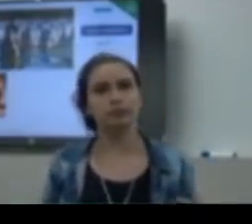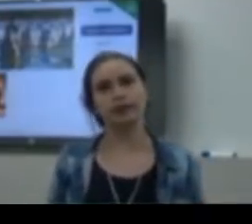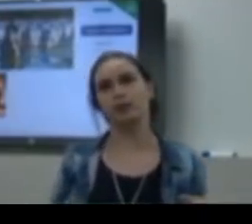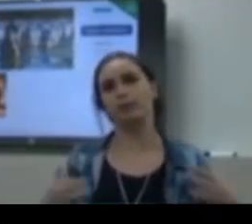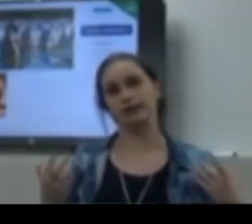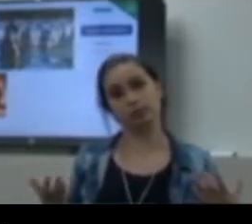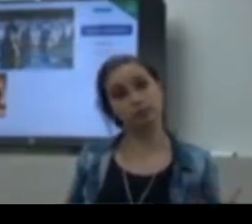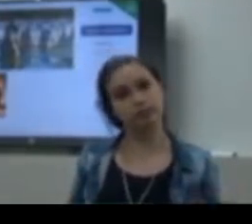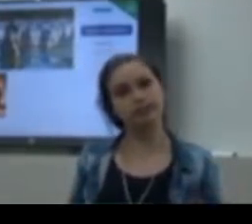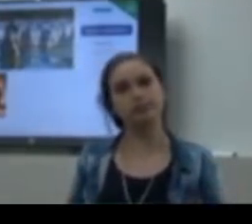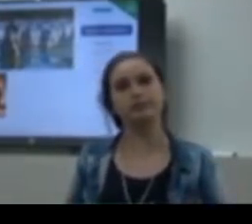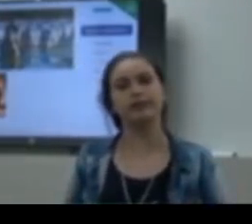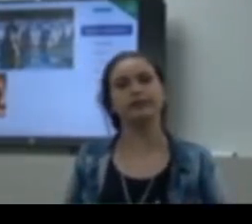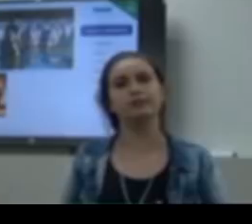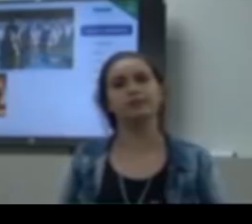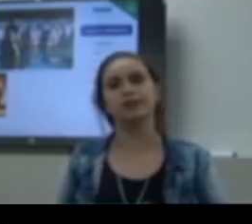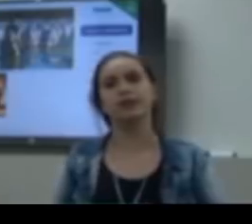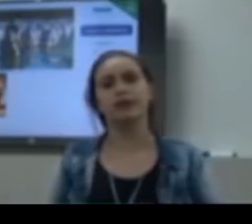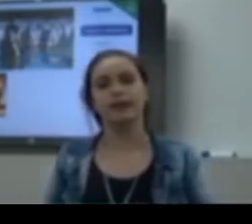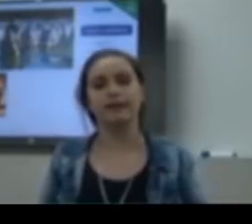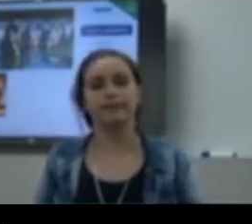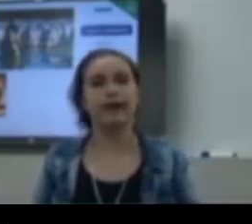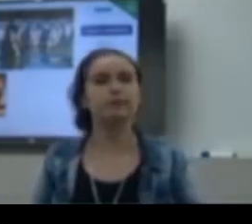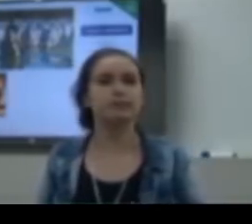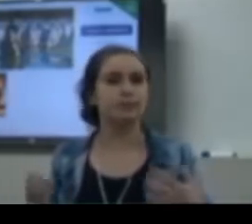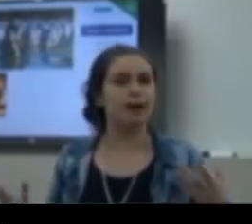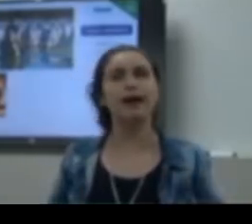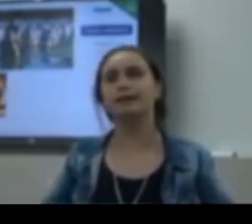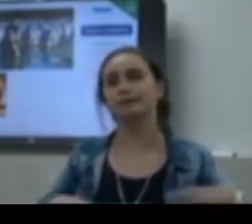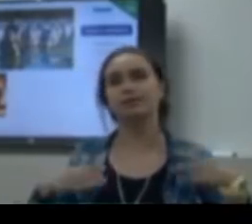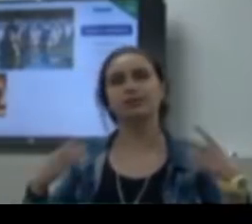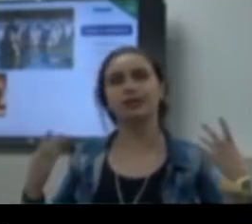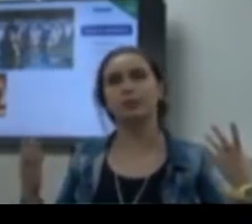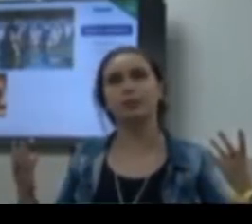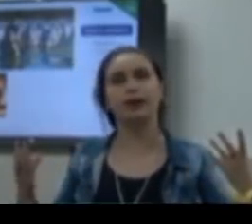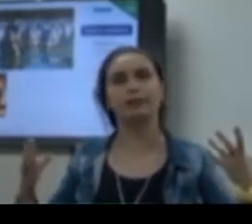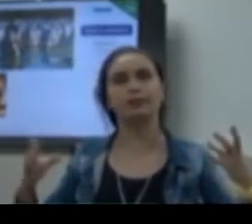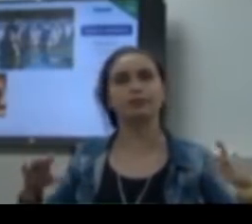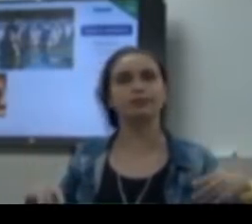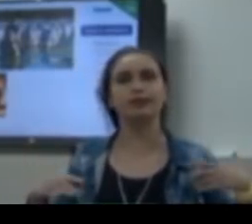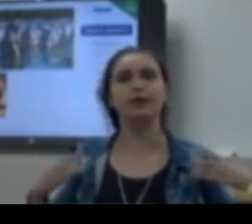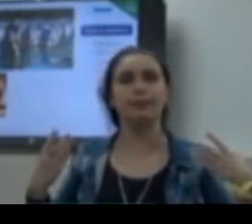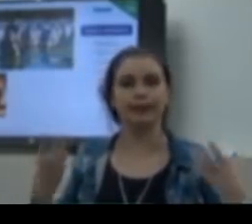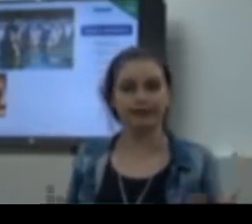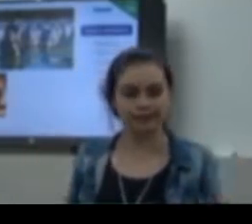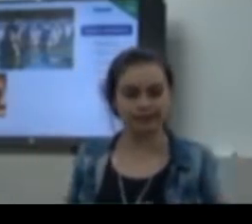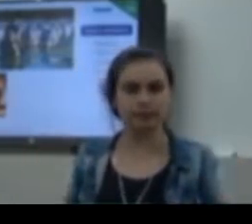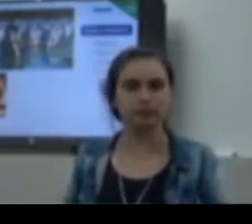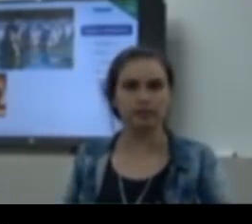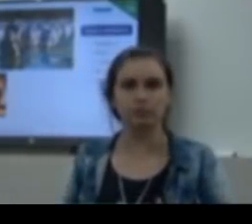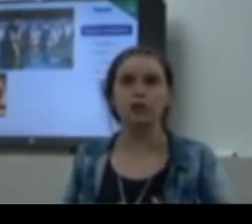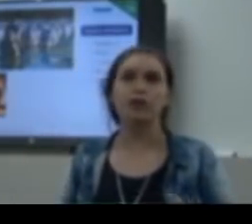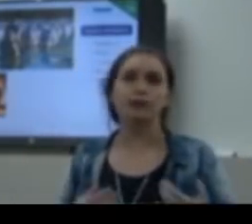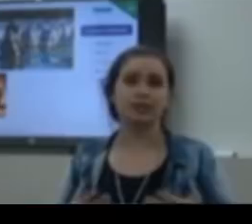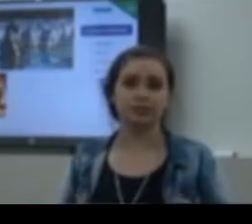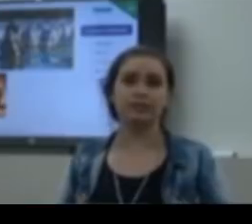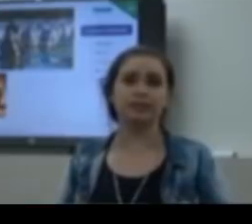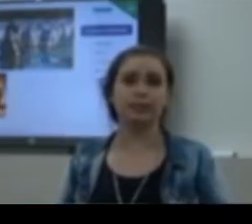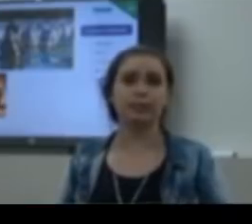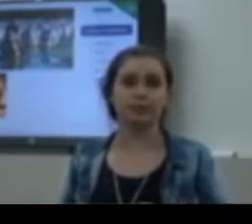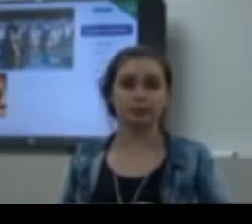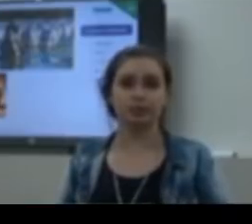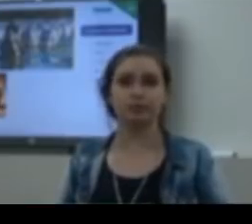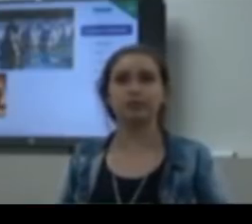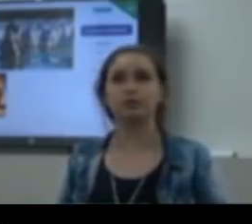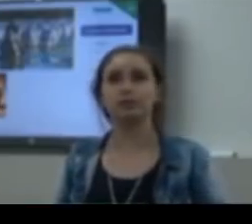muito alto, porque é uma região bonita de ver, né? A gente tem vários animais, a gente tem a região do Pantanal é bem quista para turismo e às